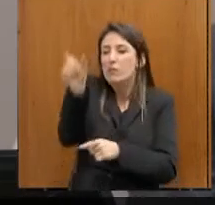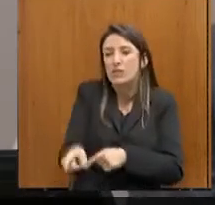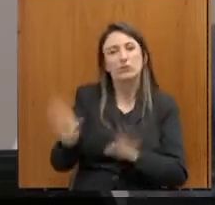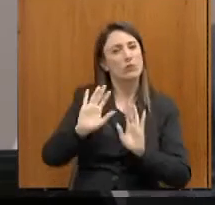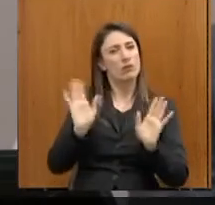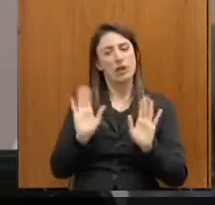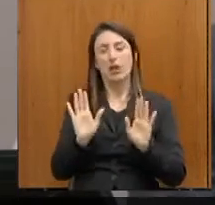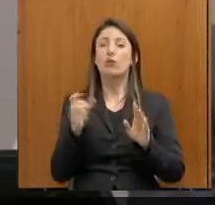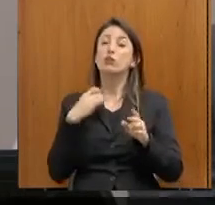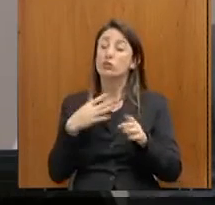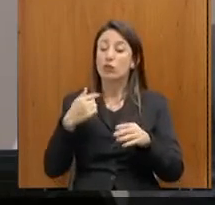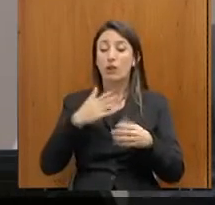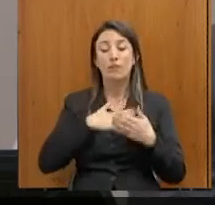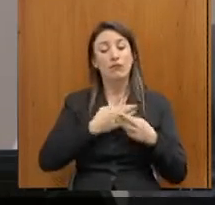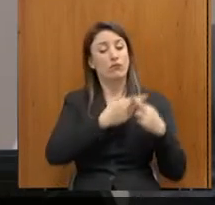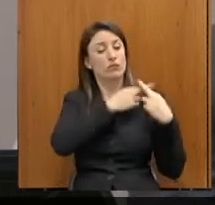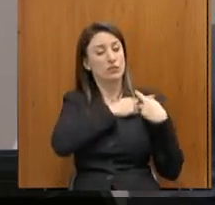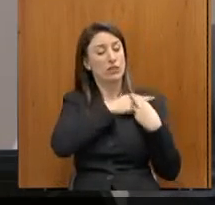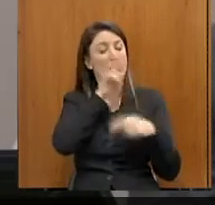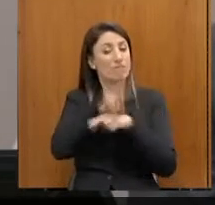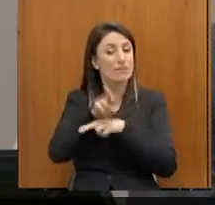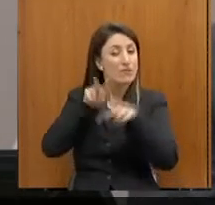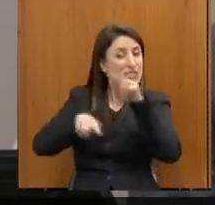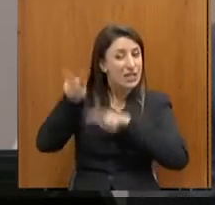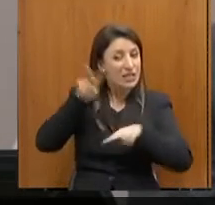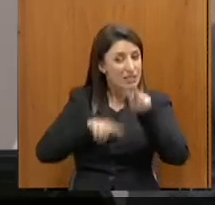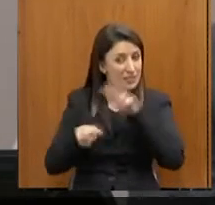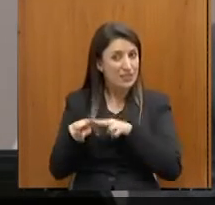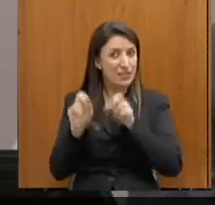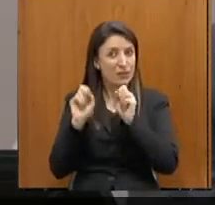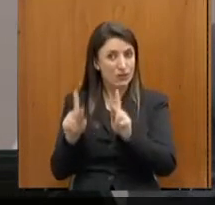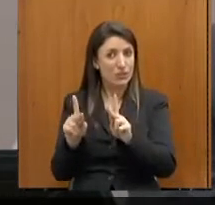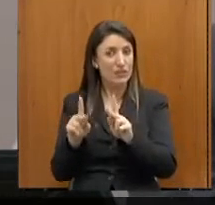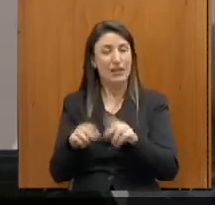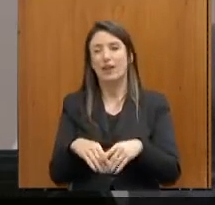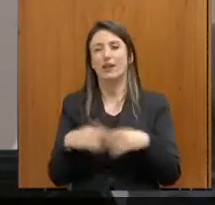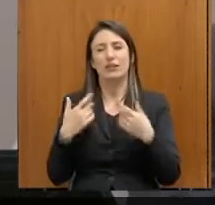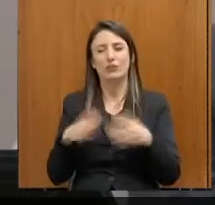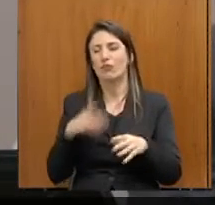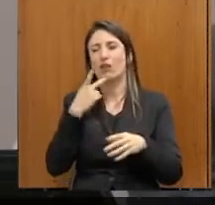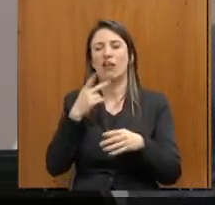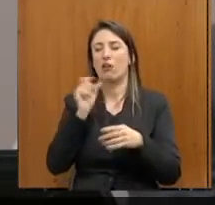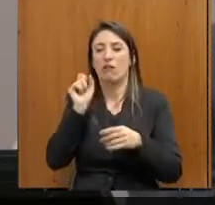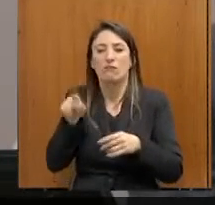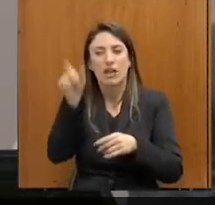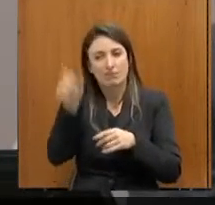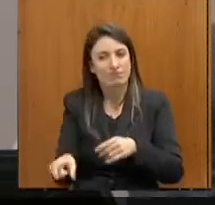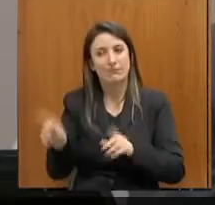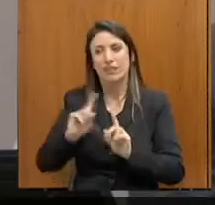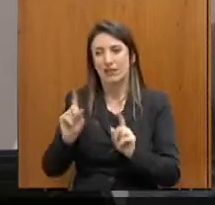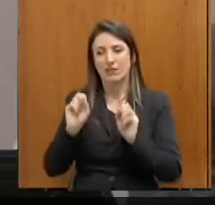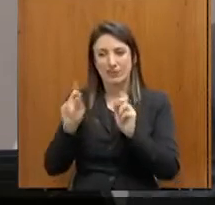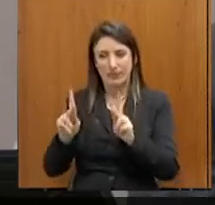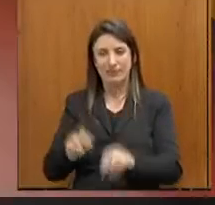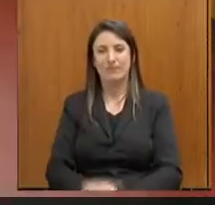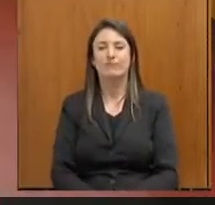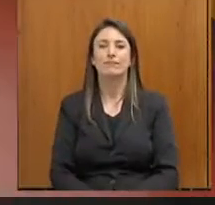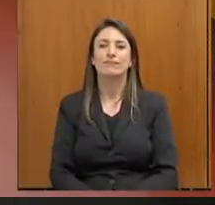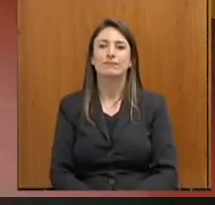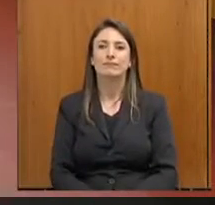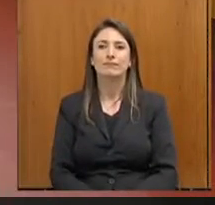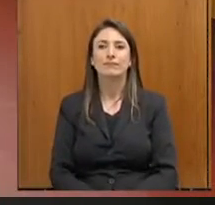de todos os deputados aqui e eu estou fazendo o quê minha tribo estão me mandou fazer não leva para o coração e contem sempre como eu mandar tá bom muito obrigado